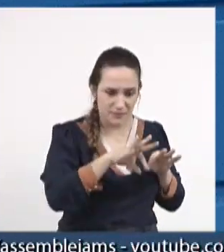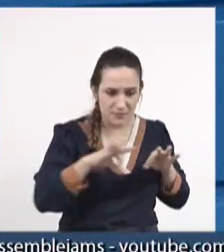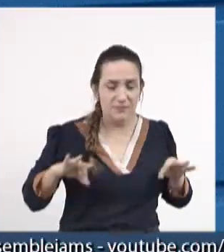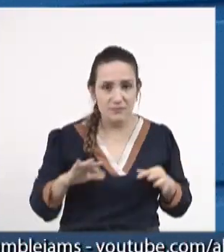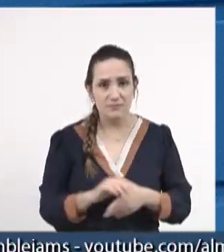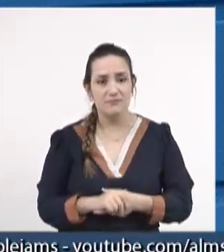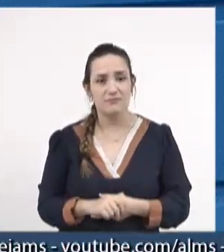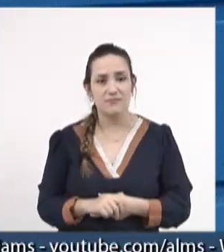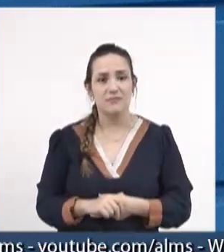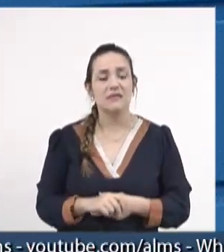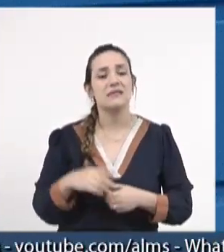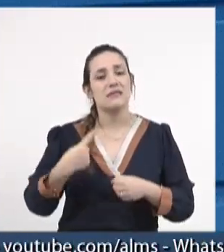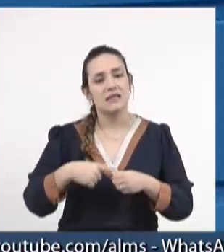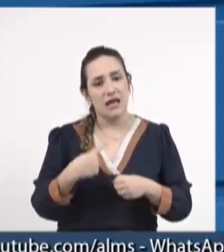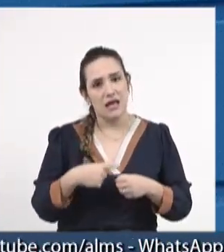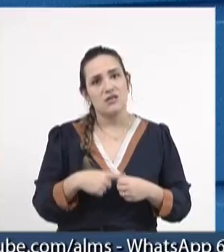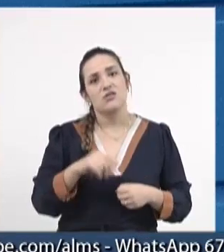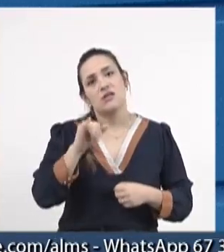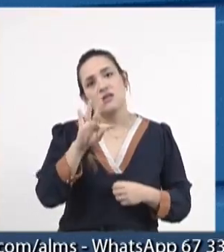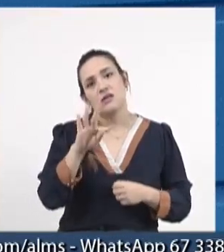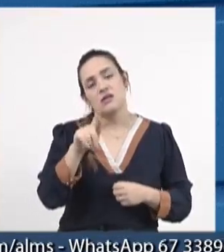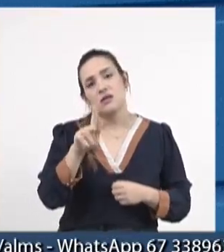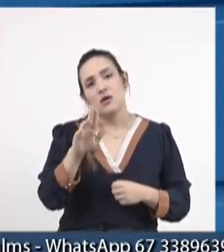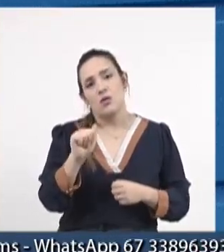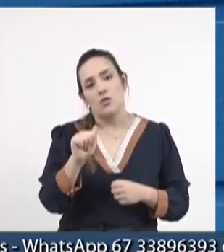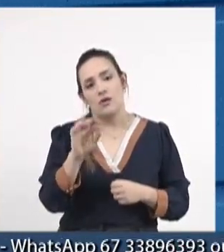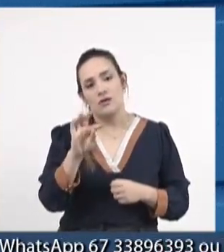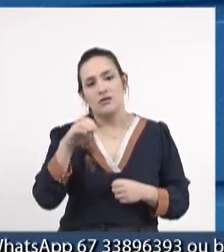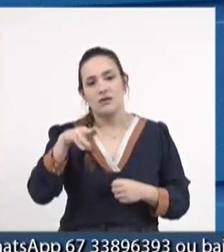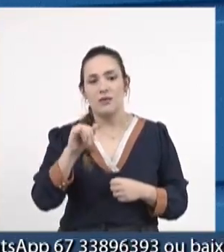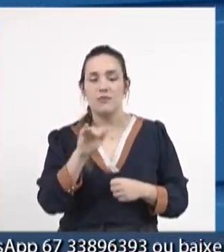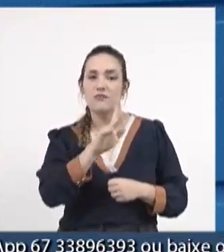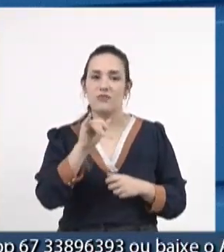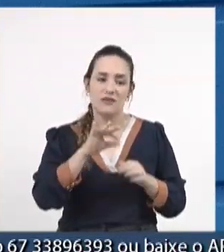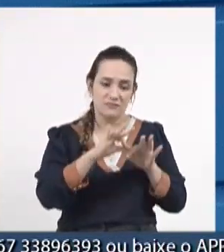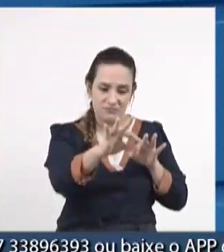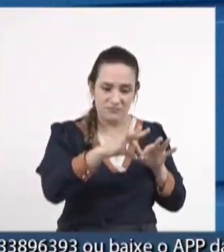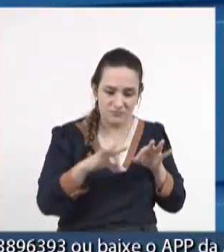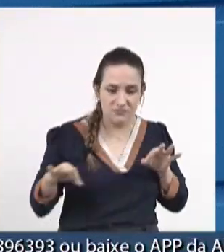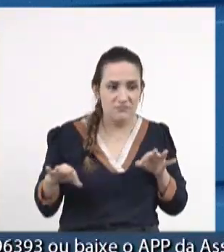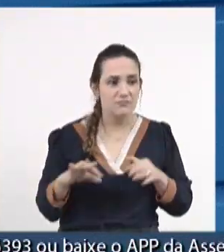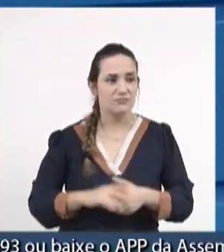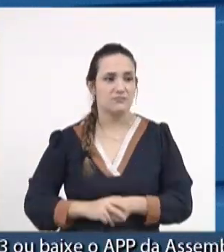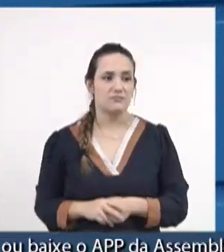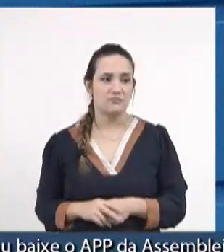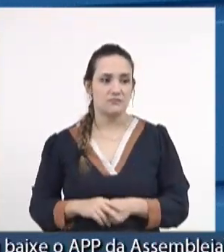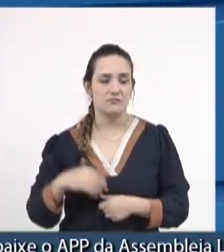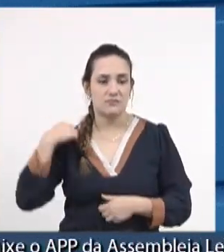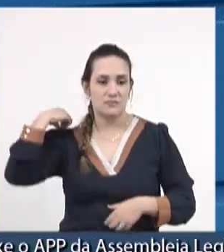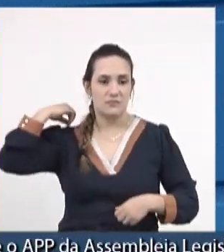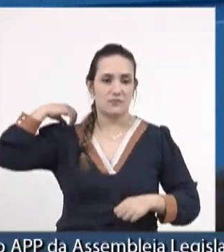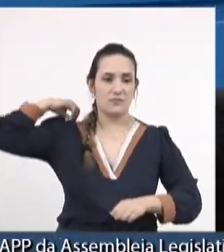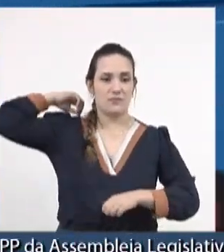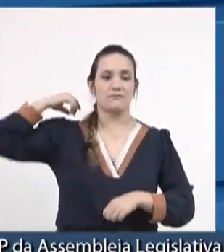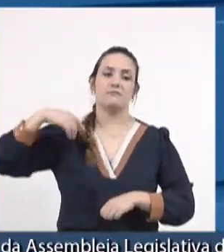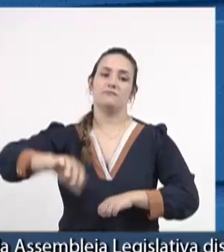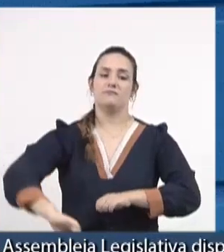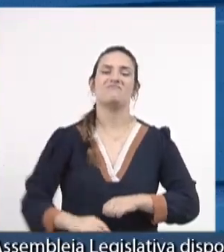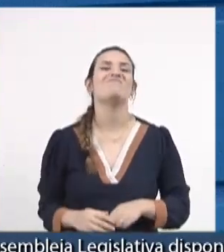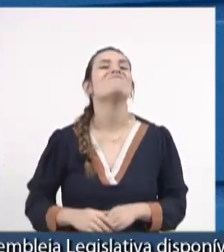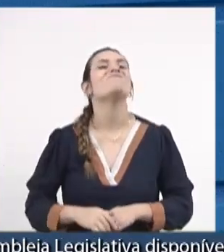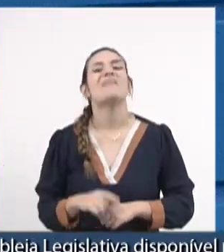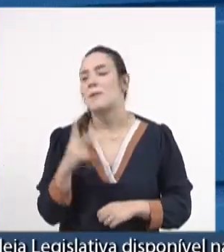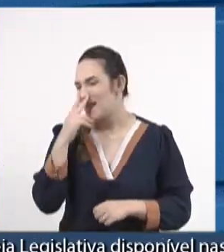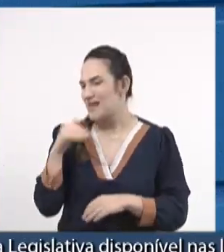Iguatemi, 75 mil hectares para ser demarcada. Quem vai fazer isso? Quem vai realizar isso? Então, é